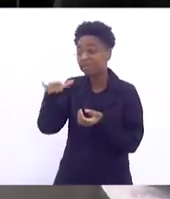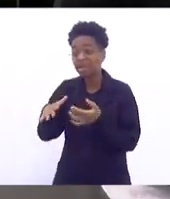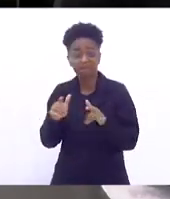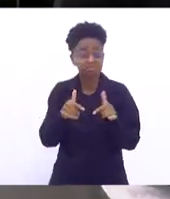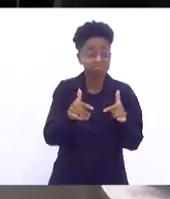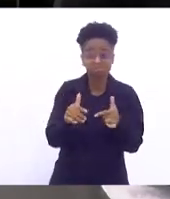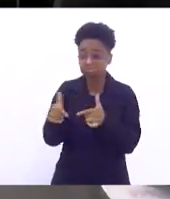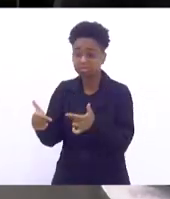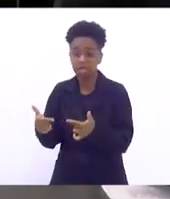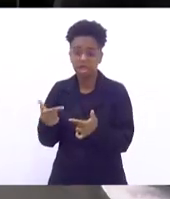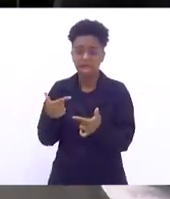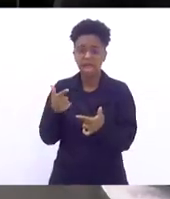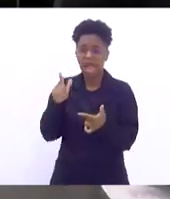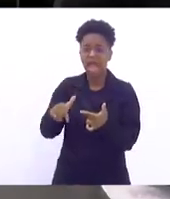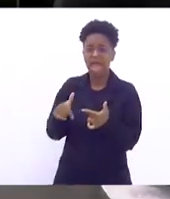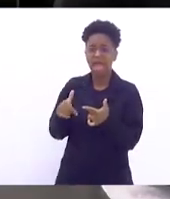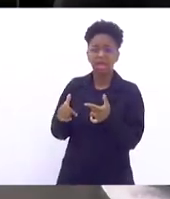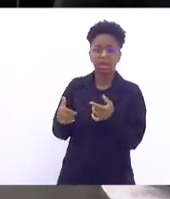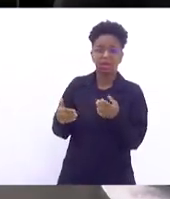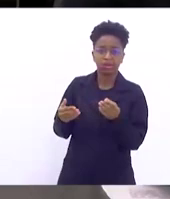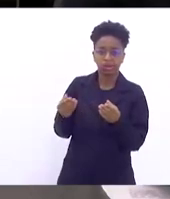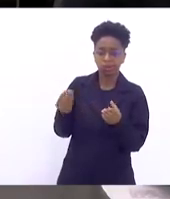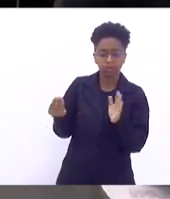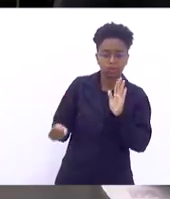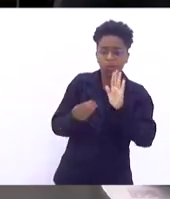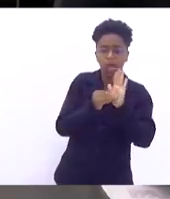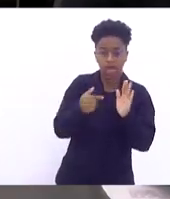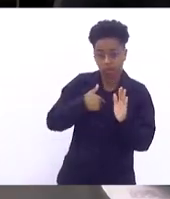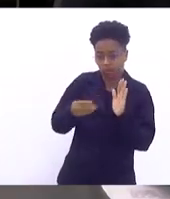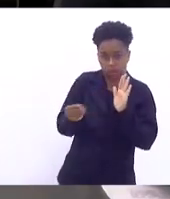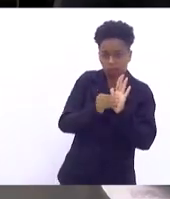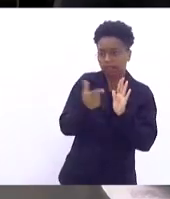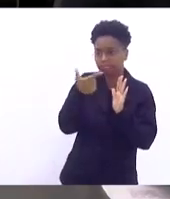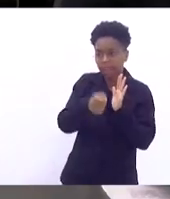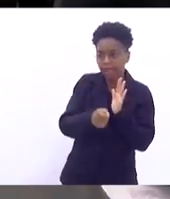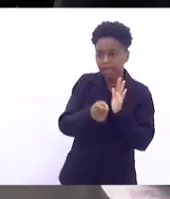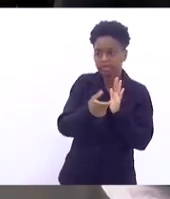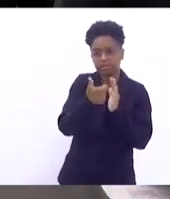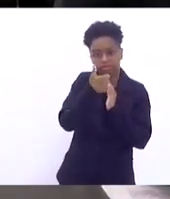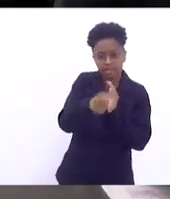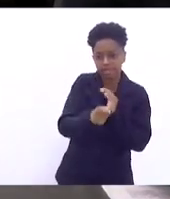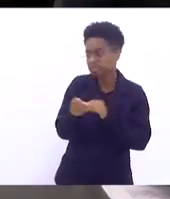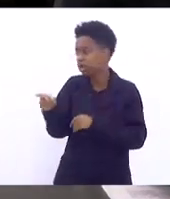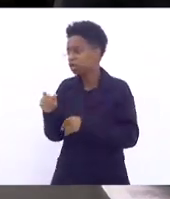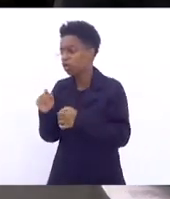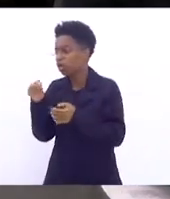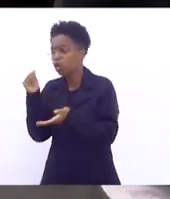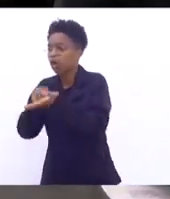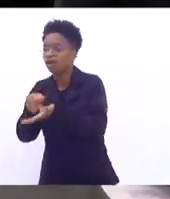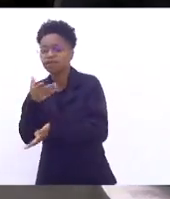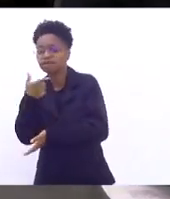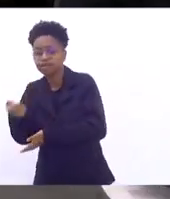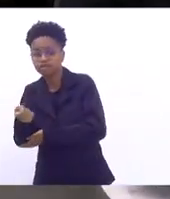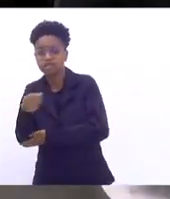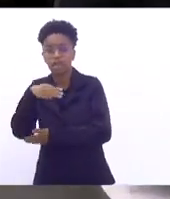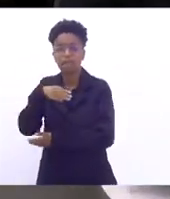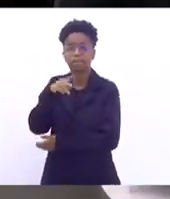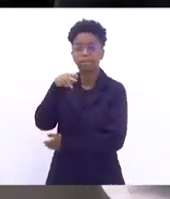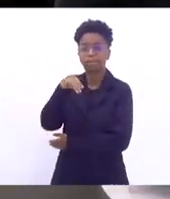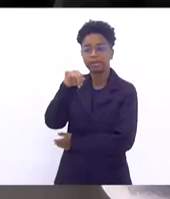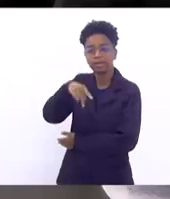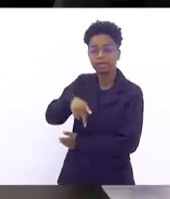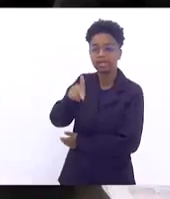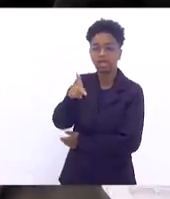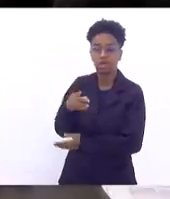eu protocolo 10 vossa excelência protocola 20 mim que é o mais bonito de todos vai lá e protocola